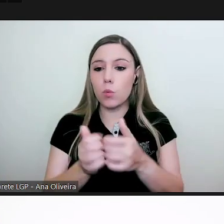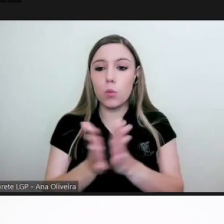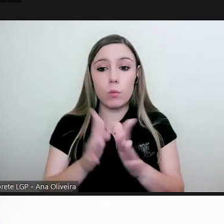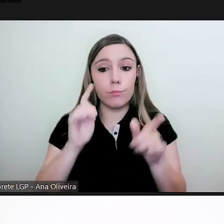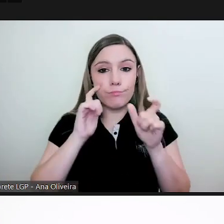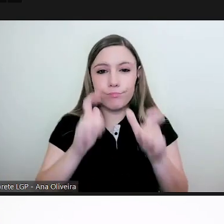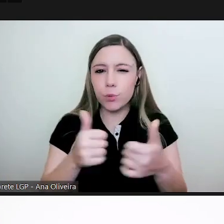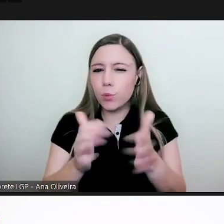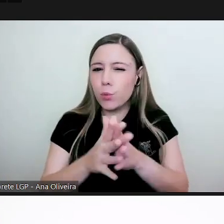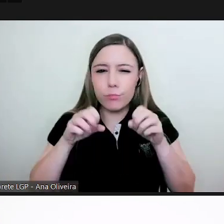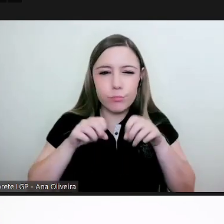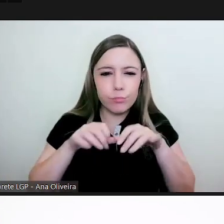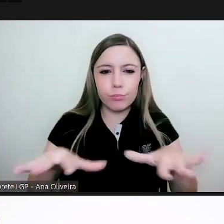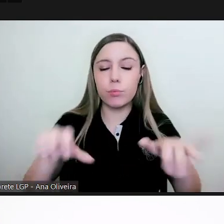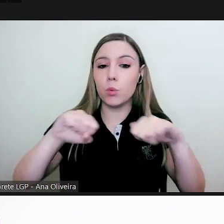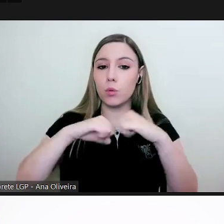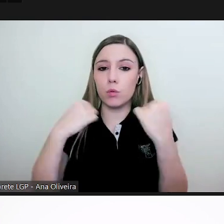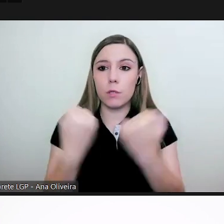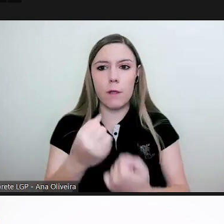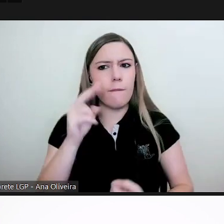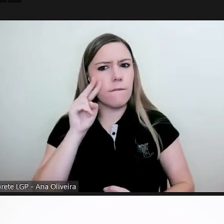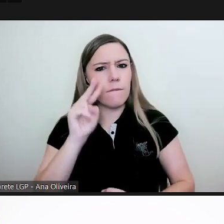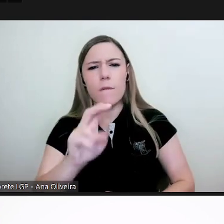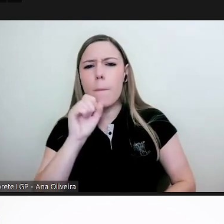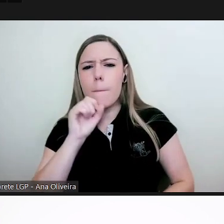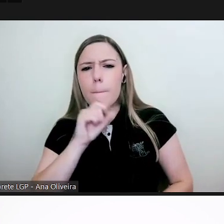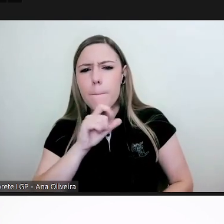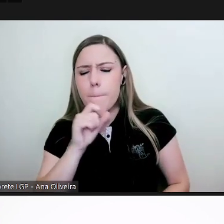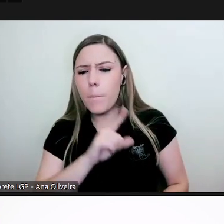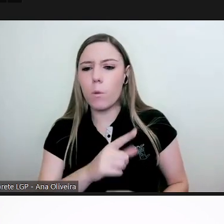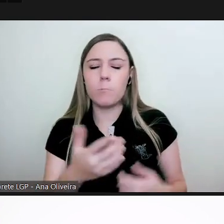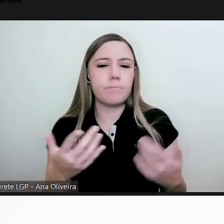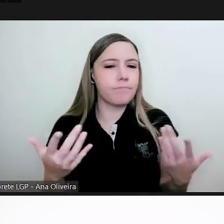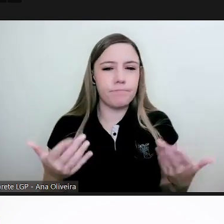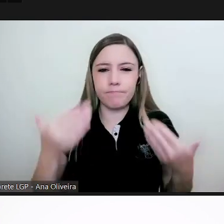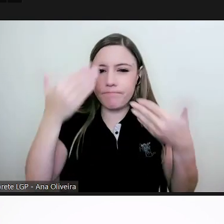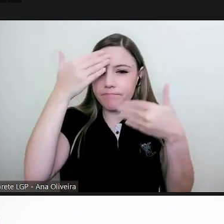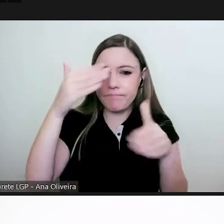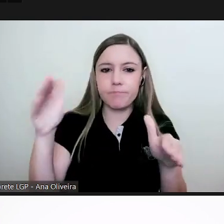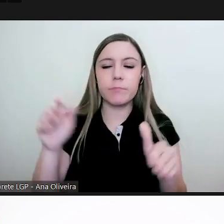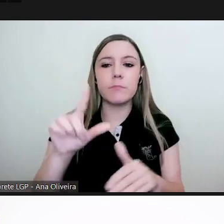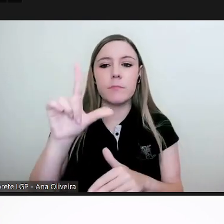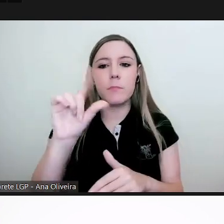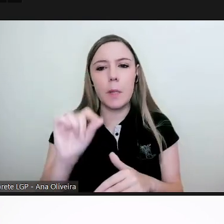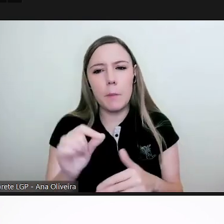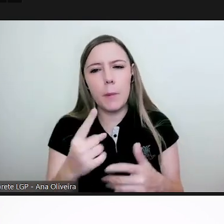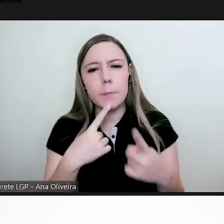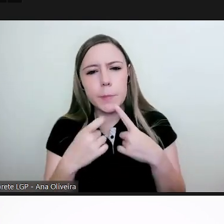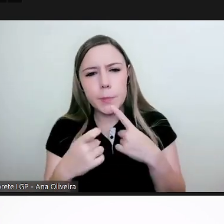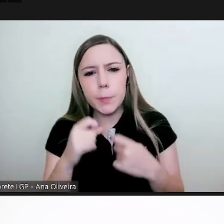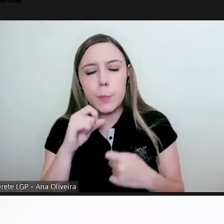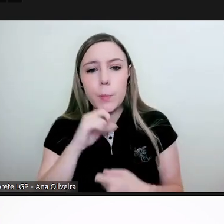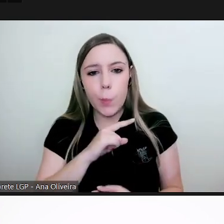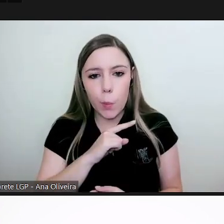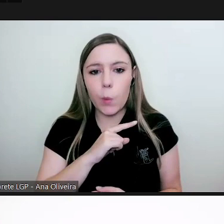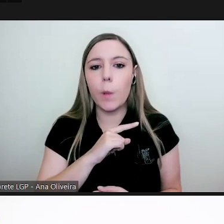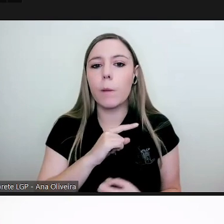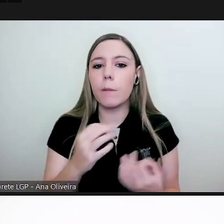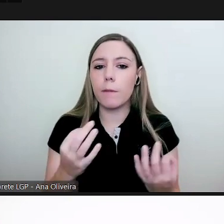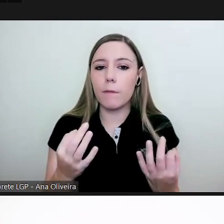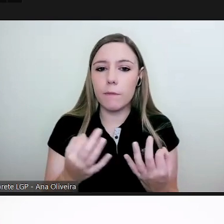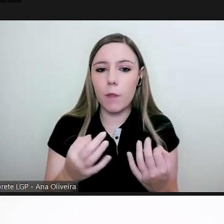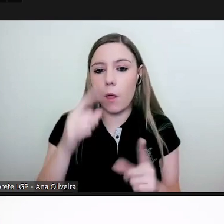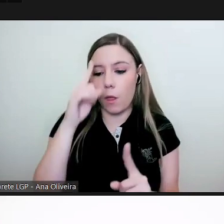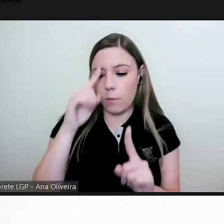isto é divulgado, toda a sociedade pode ver, pode consultar e pode questionar legitimamente os